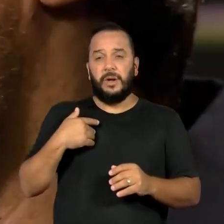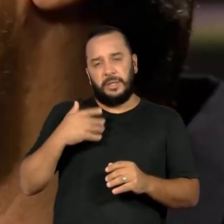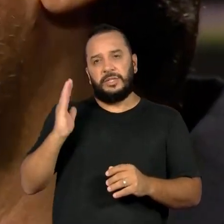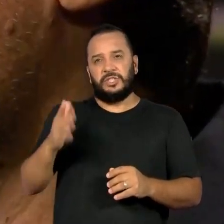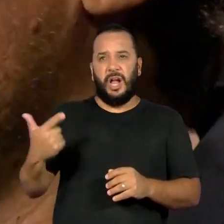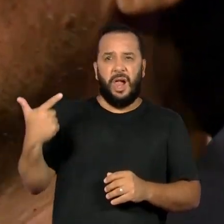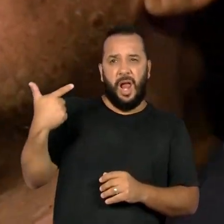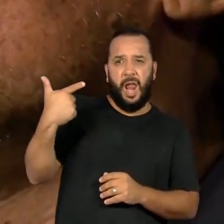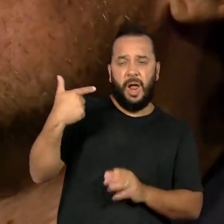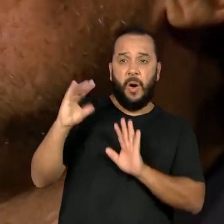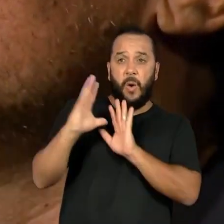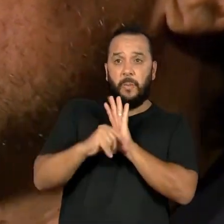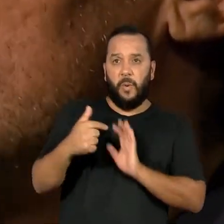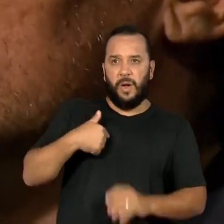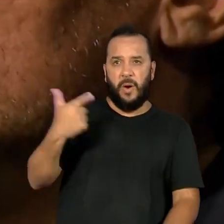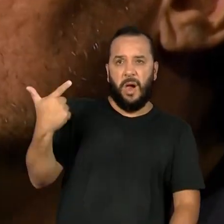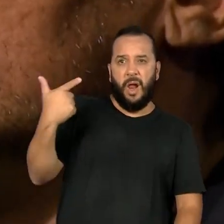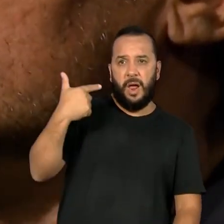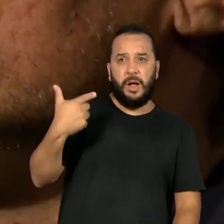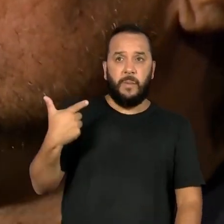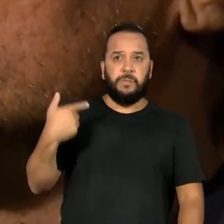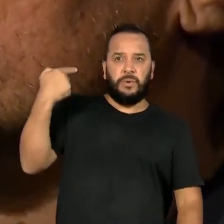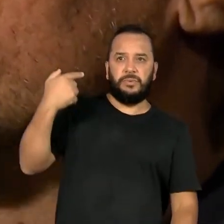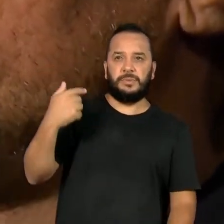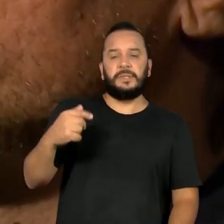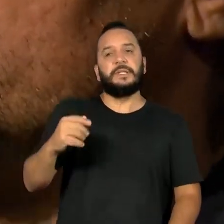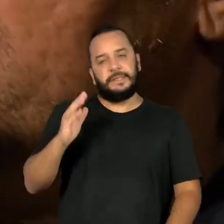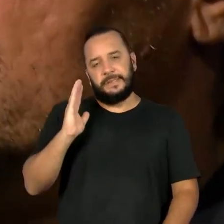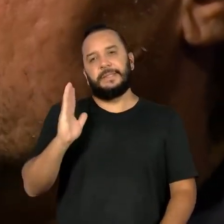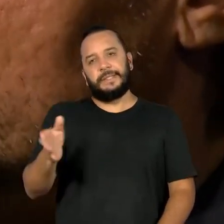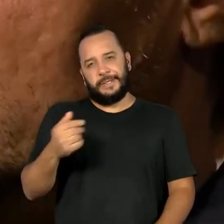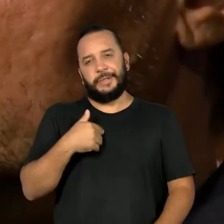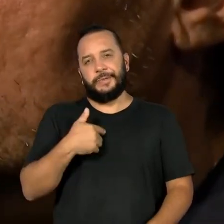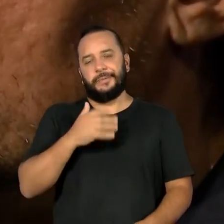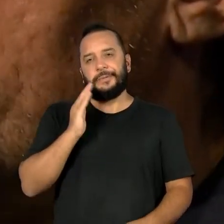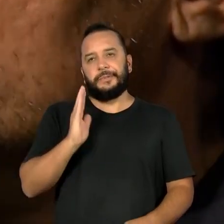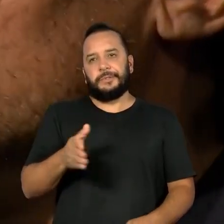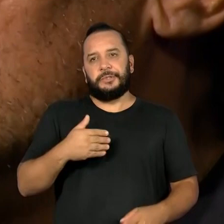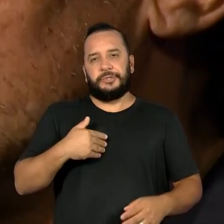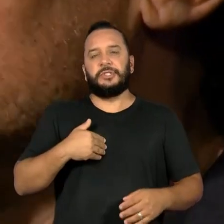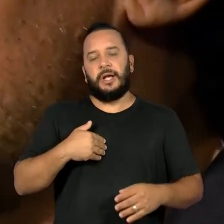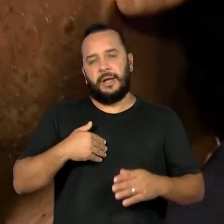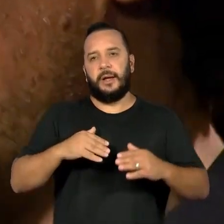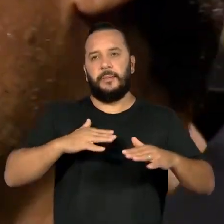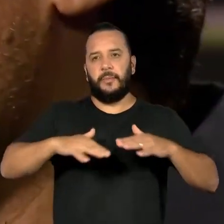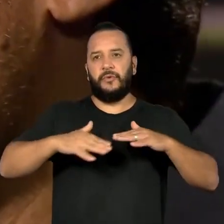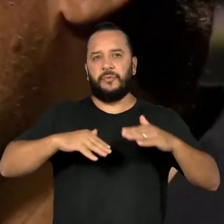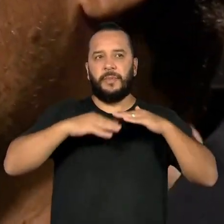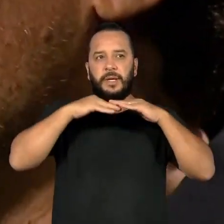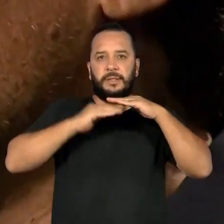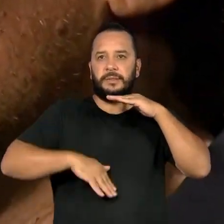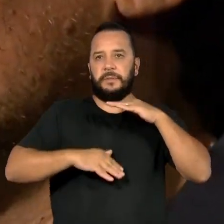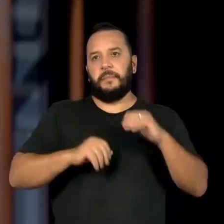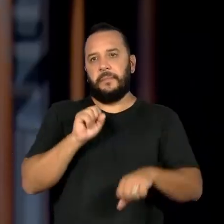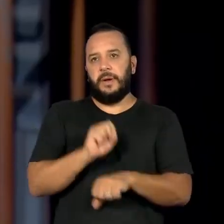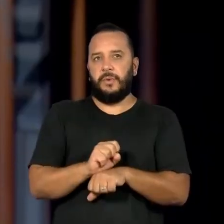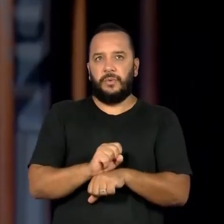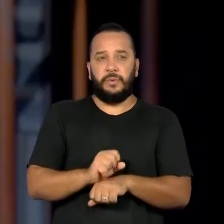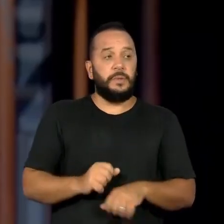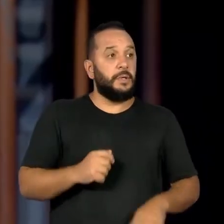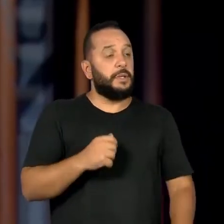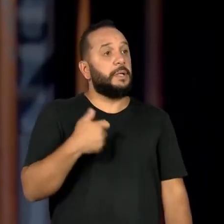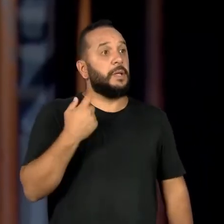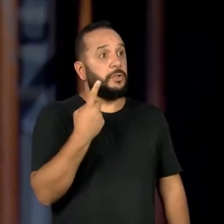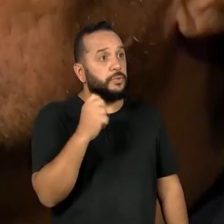imobilidade abaixo dos ombros chamada de de tetraplegia precisa aí abandonar fazer uma pausa nos estudos 18